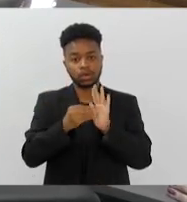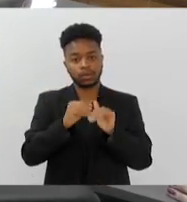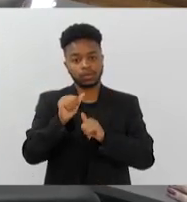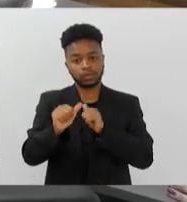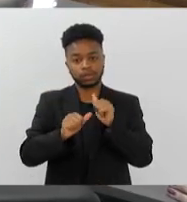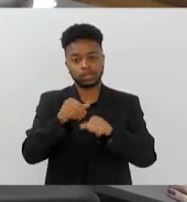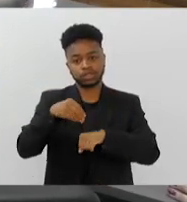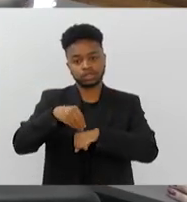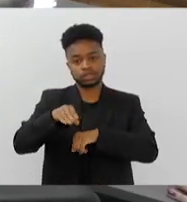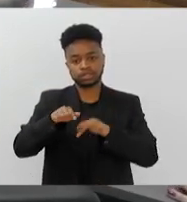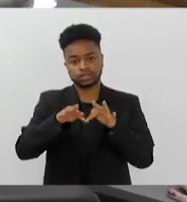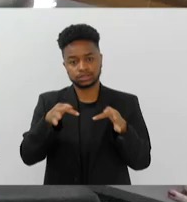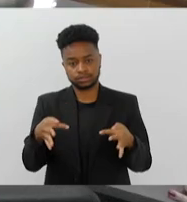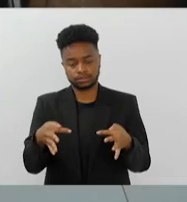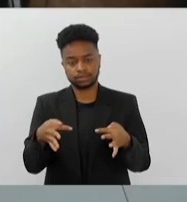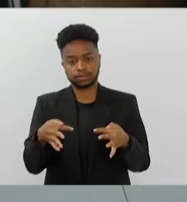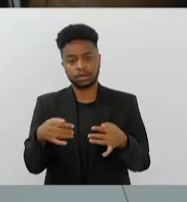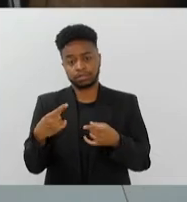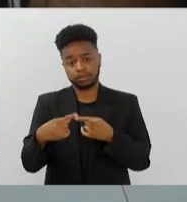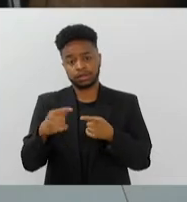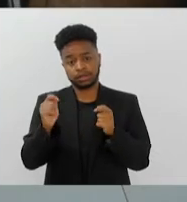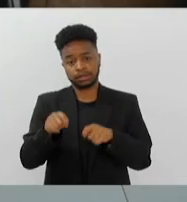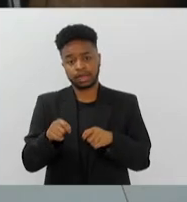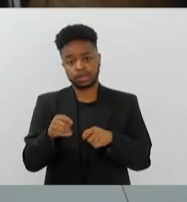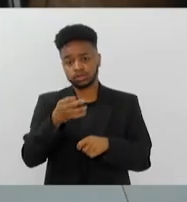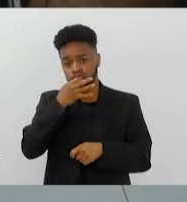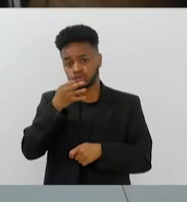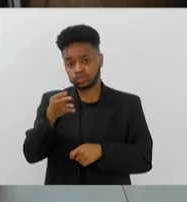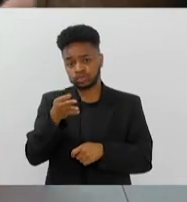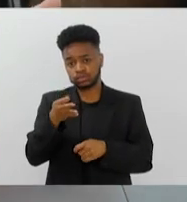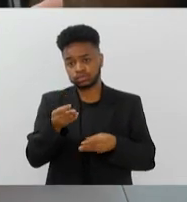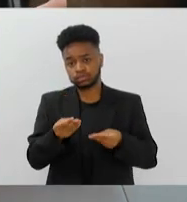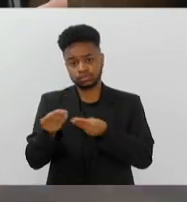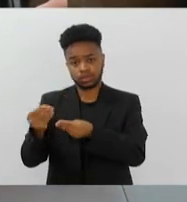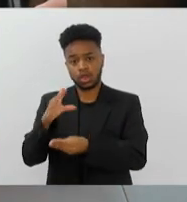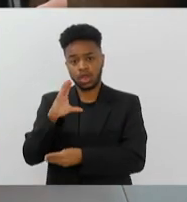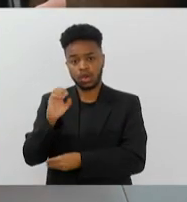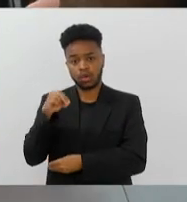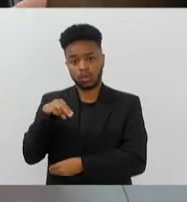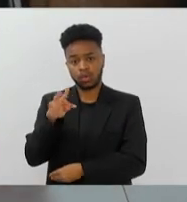indicação simples, para que ele encaminhe a sugestão dele ao CONTRAN.